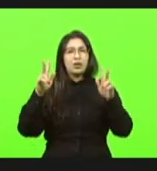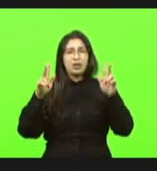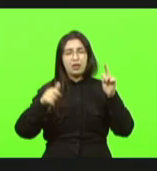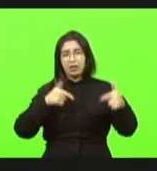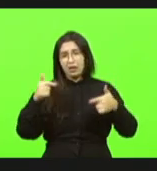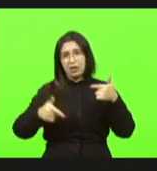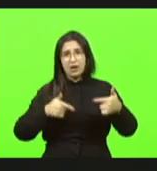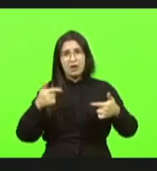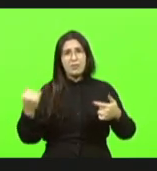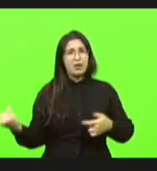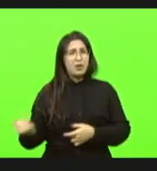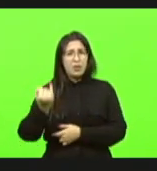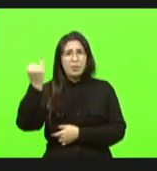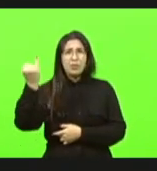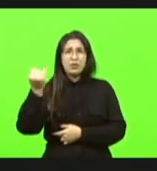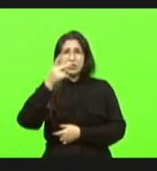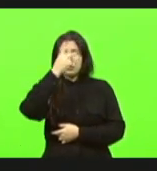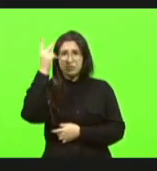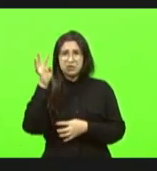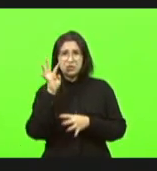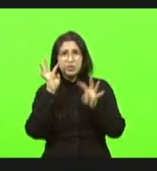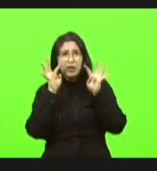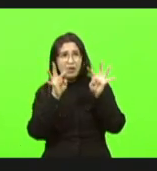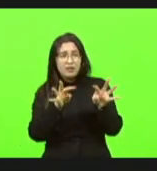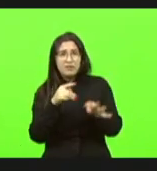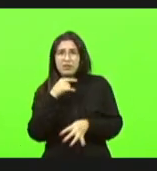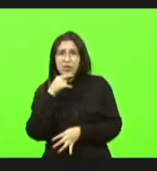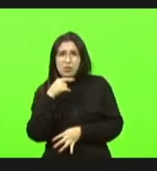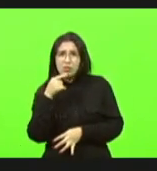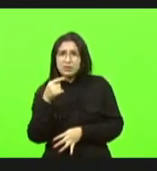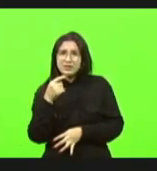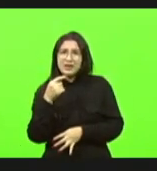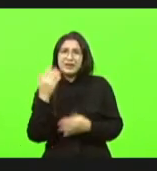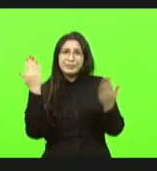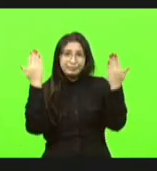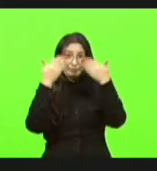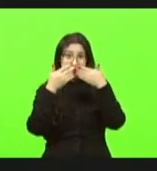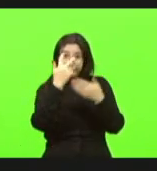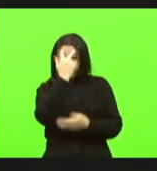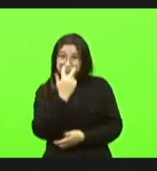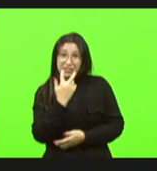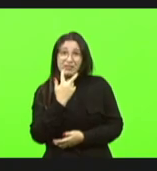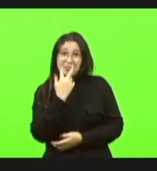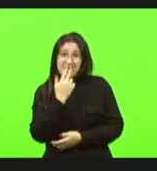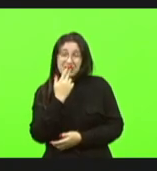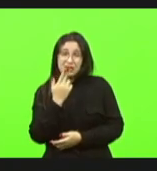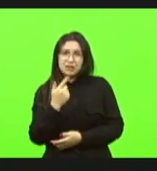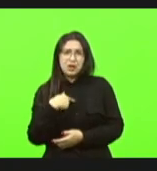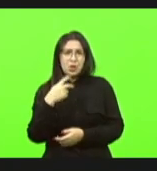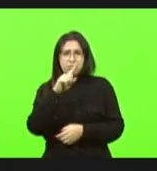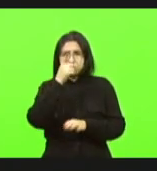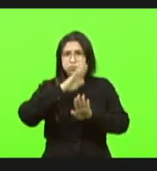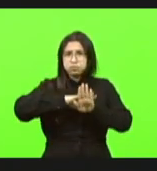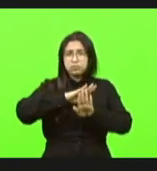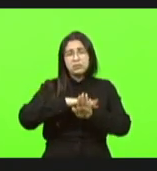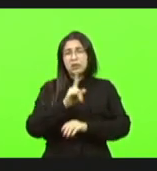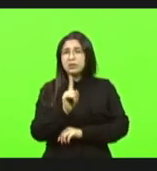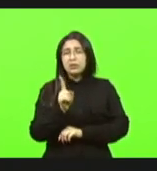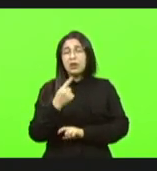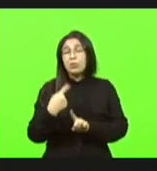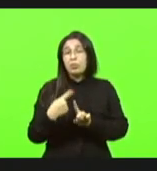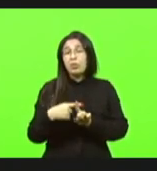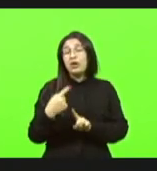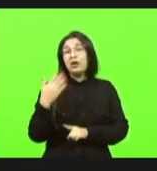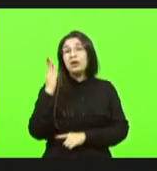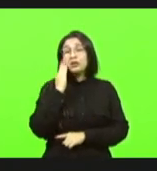assim ninguém conseguiu enxergar isso até agora porque é cego mesmo e como eu disse não é por questões biológicas até porque sei que